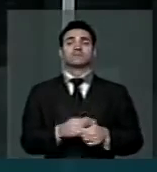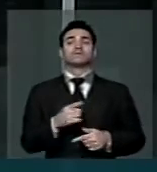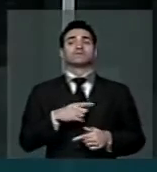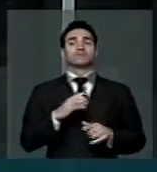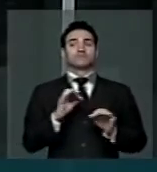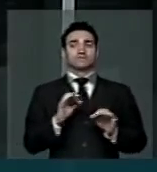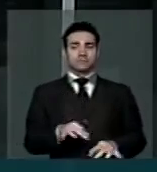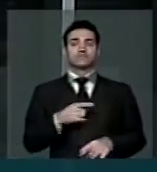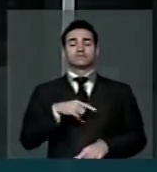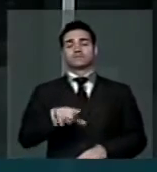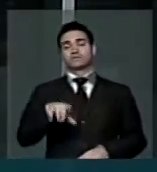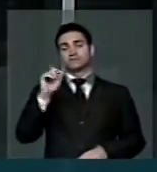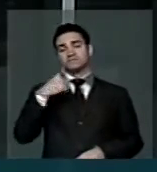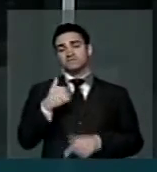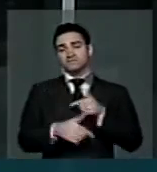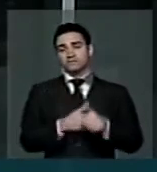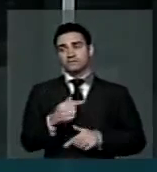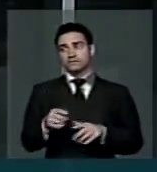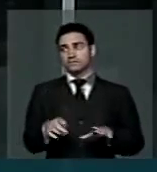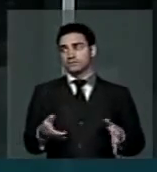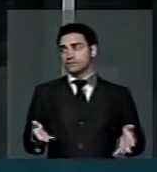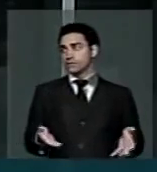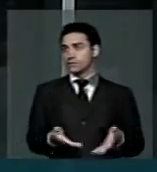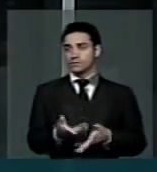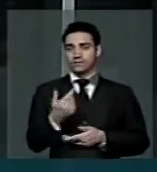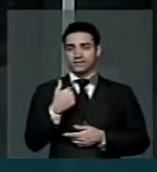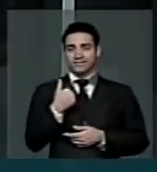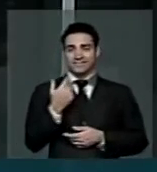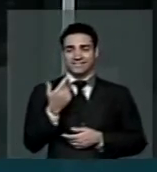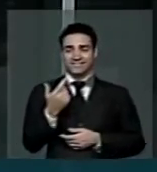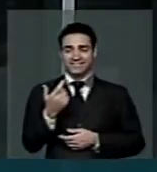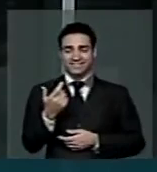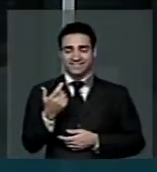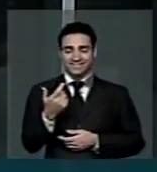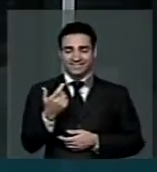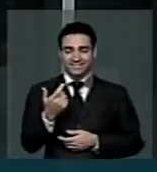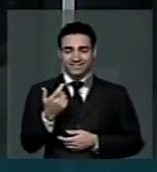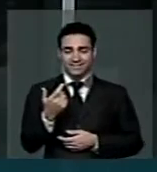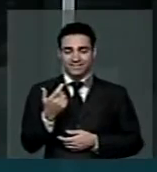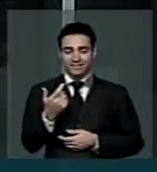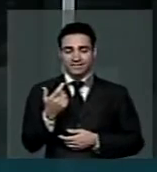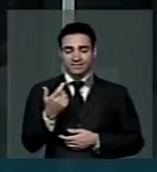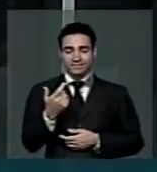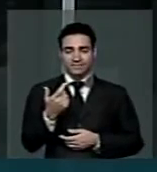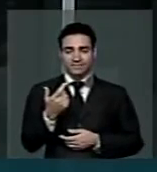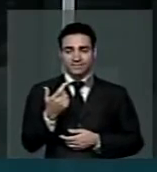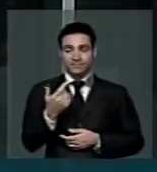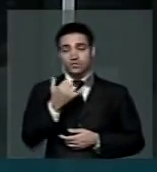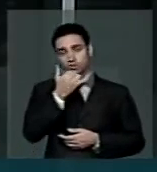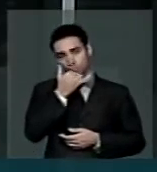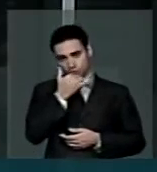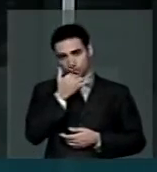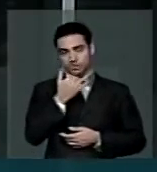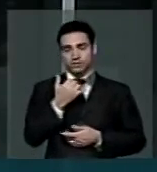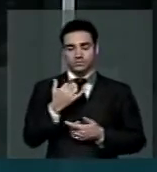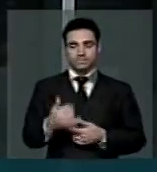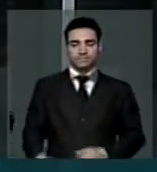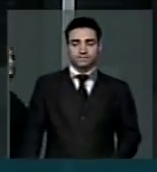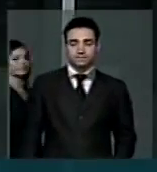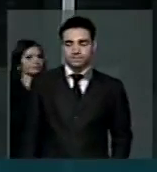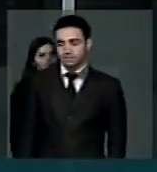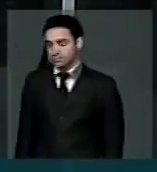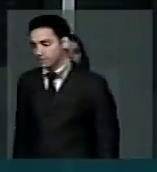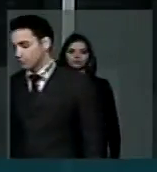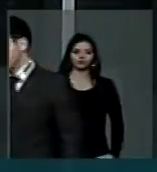que escolheram e agora se veem, me desculpe, o uso da linguagem coloquial,